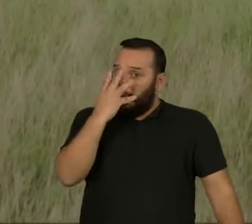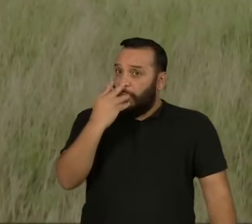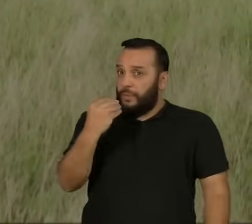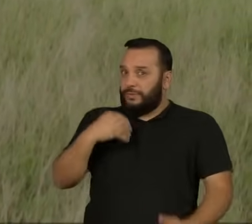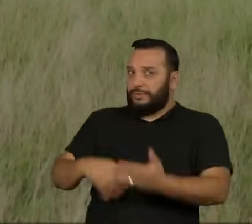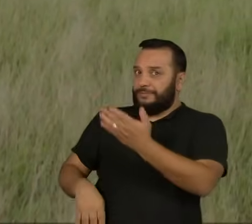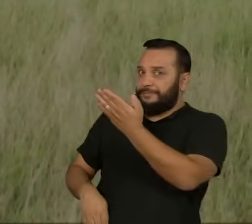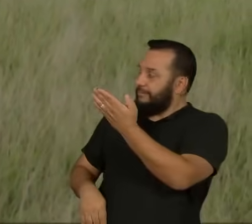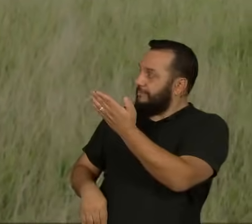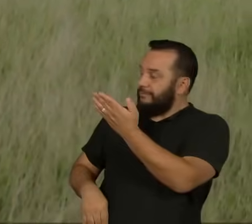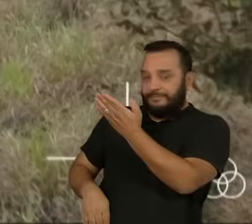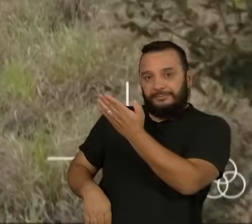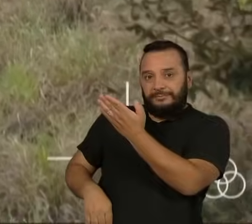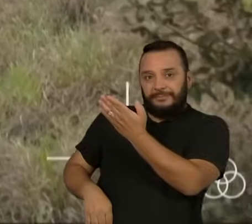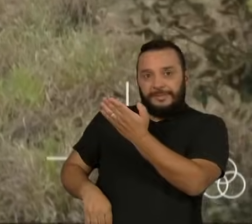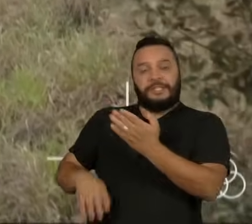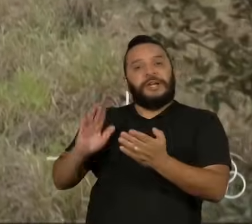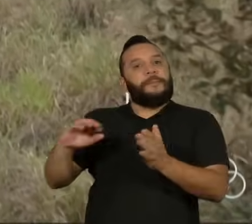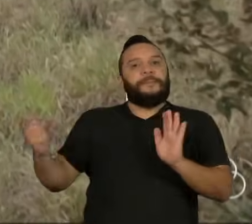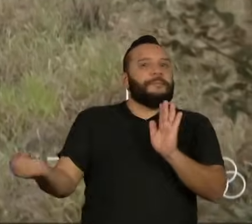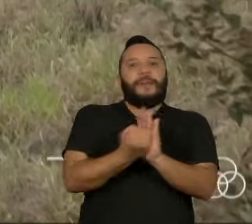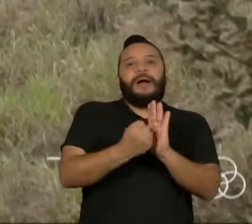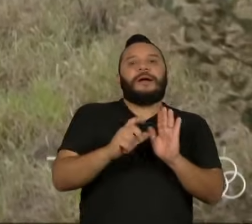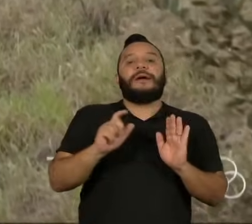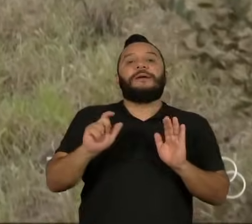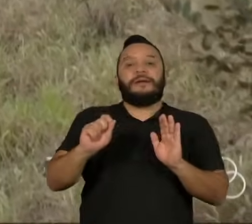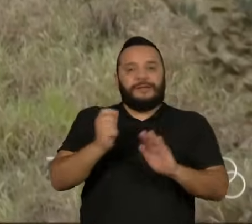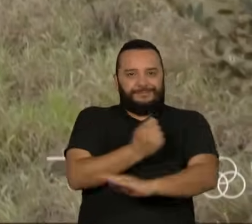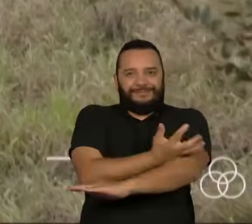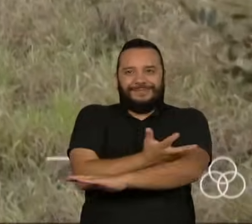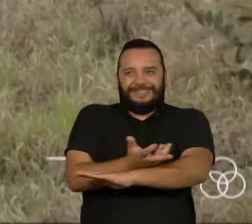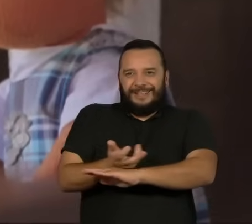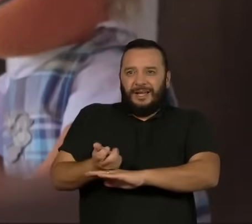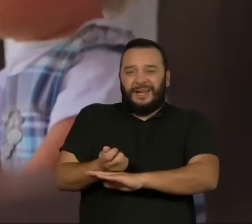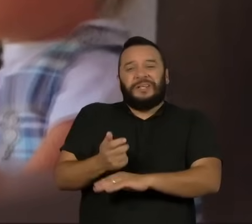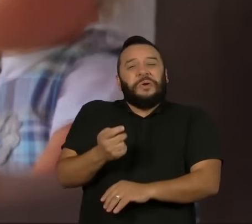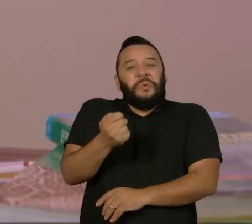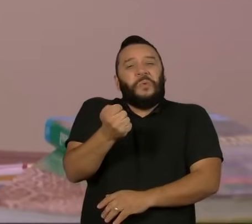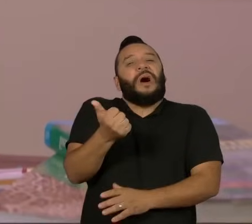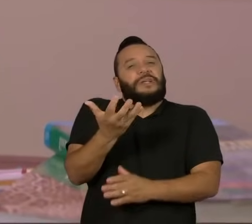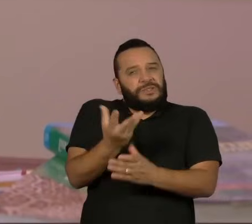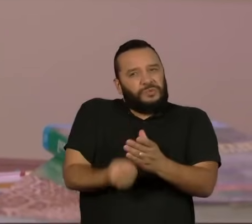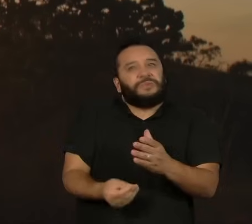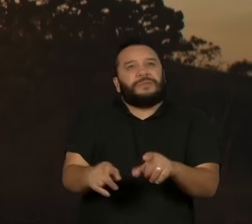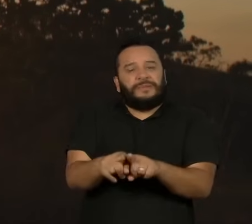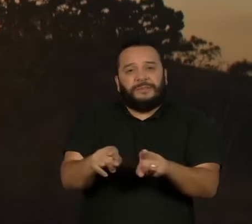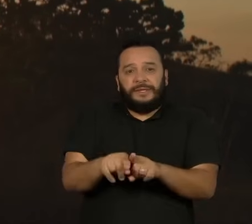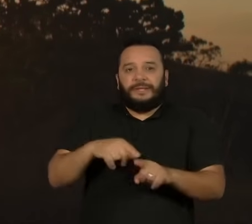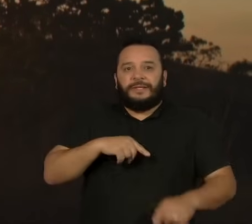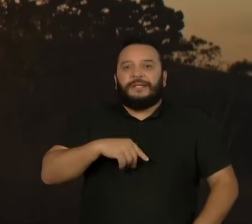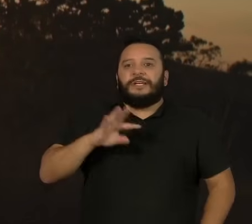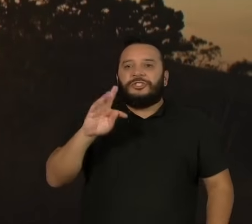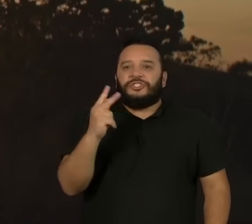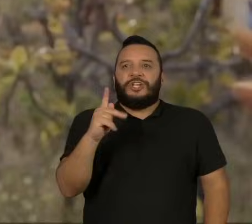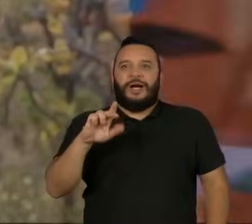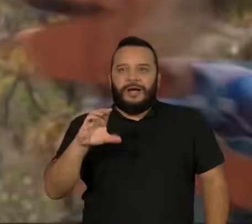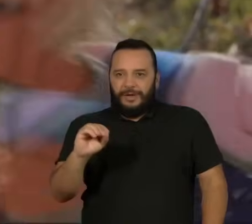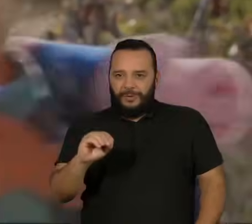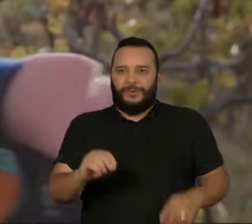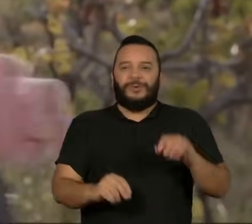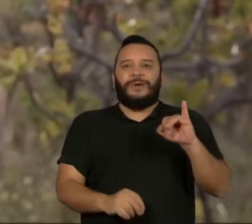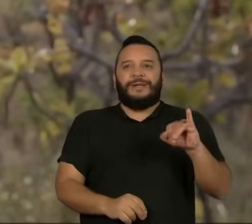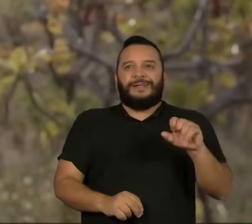Lobo-guará, espécie símbolo do Cerrado, considerada vulnerável. Tiago e Isis e os Biomas do